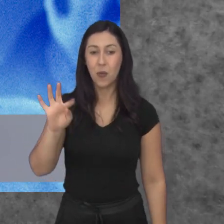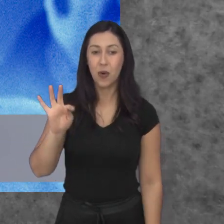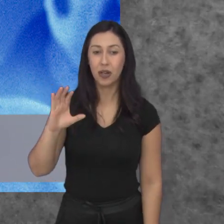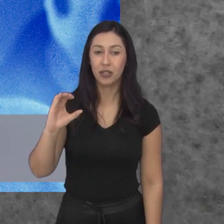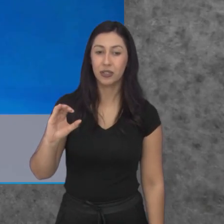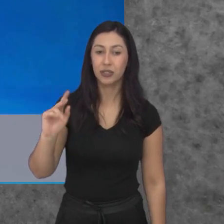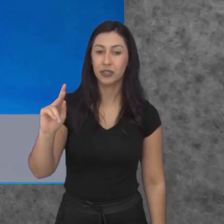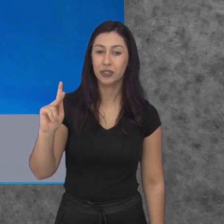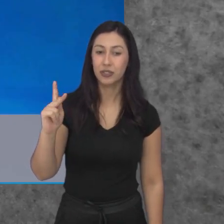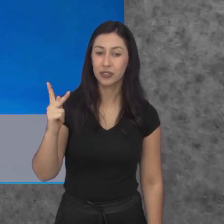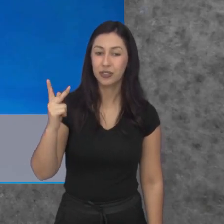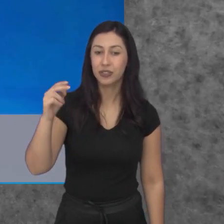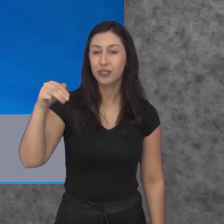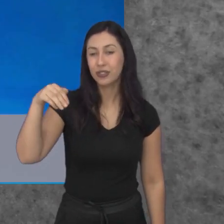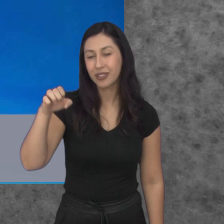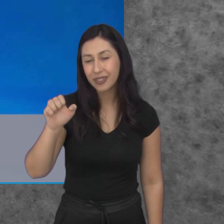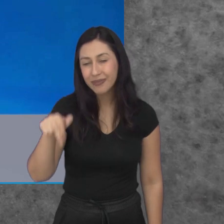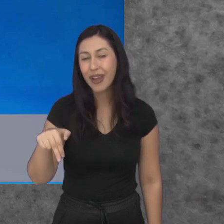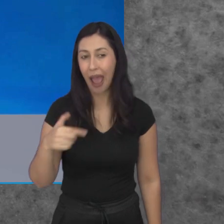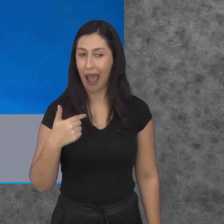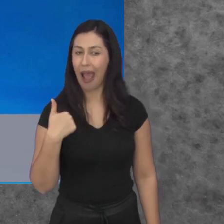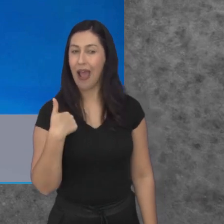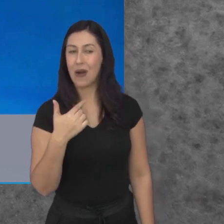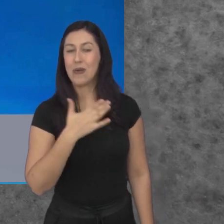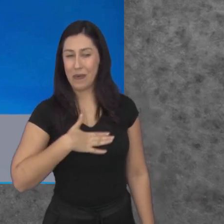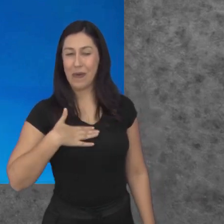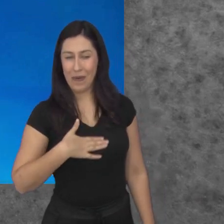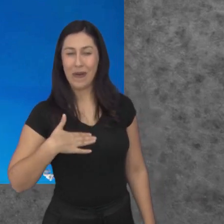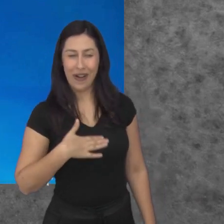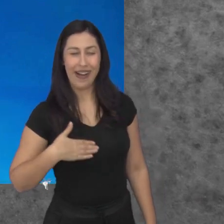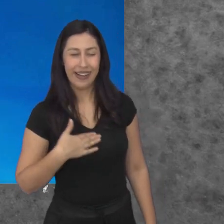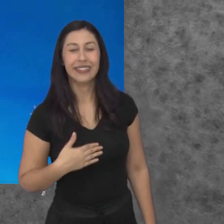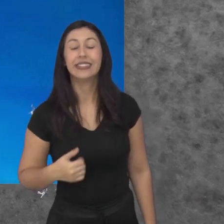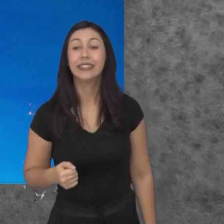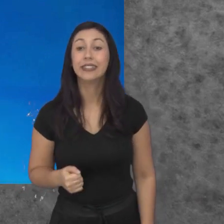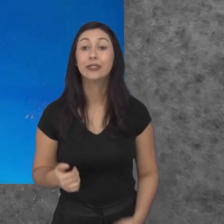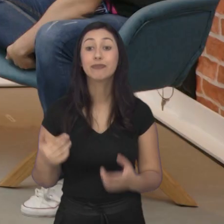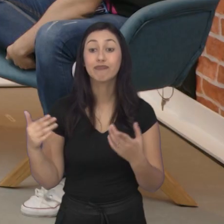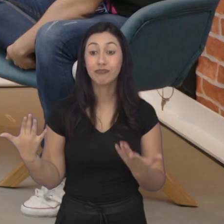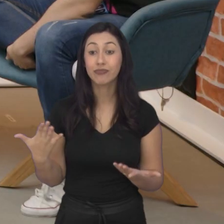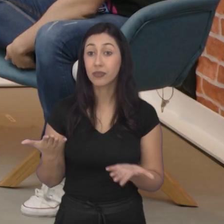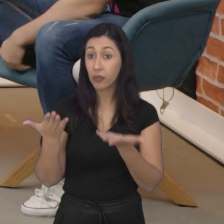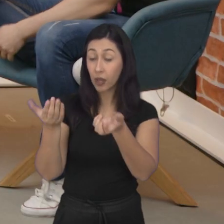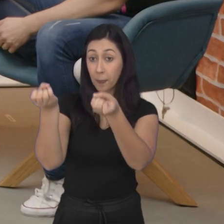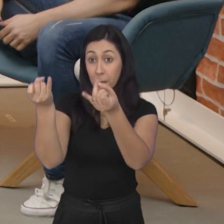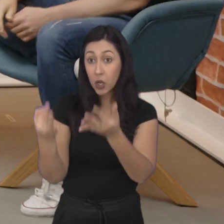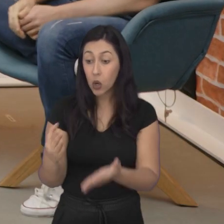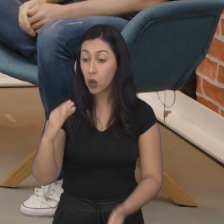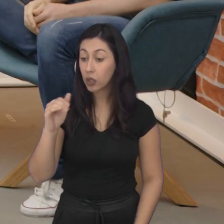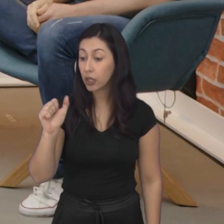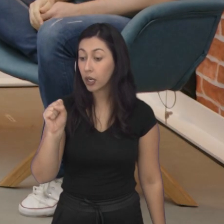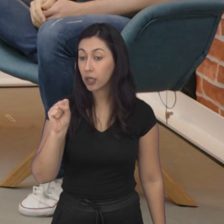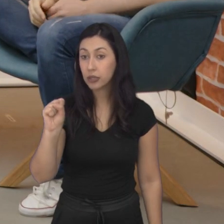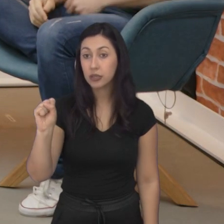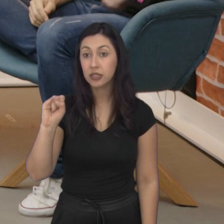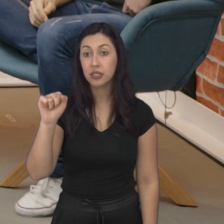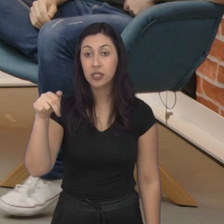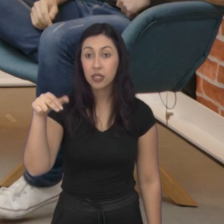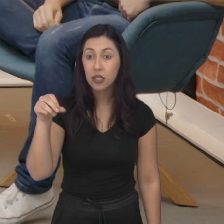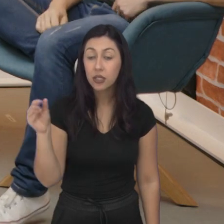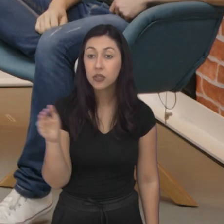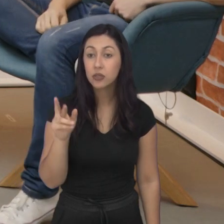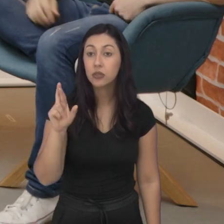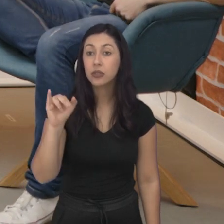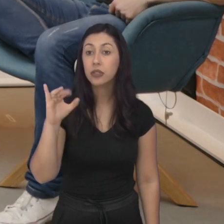Somos muito fã de Alan Moore, de Watchmen aqui. Júnior, você falou a respeito do Cassiano Ricardo,